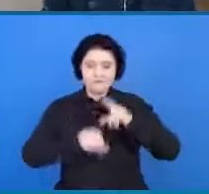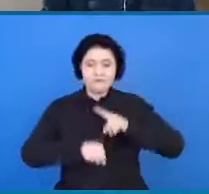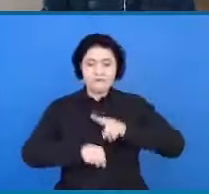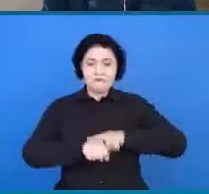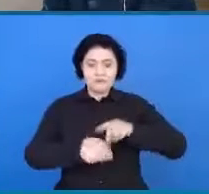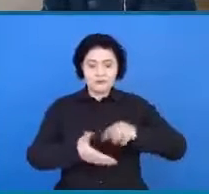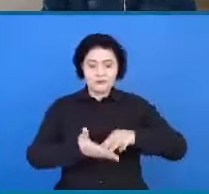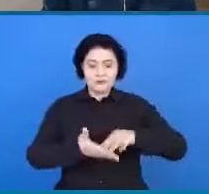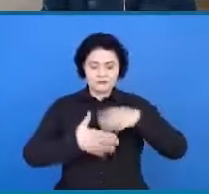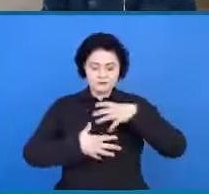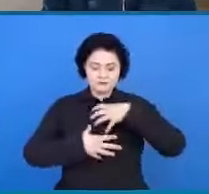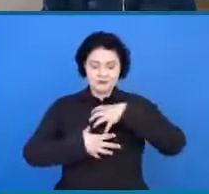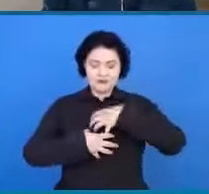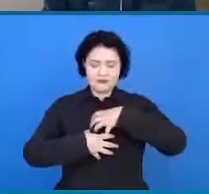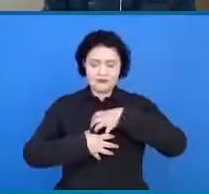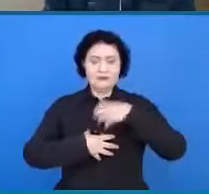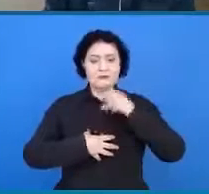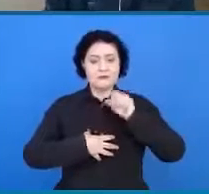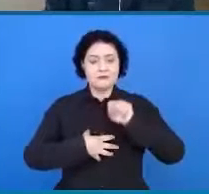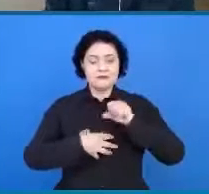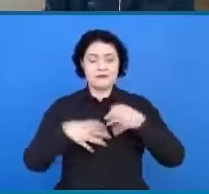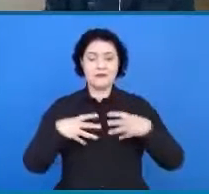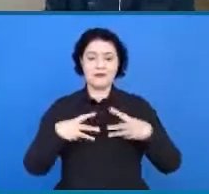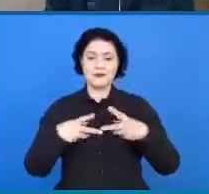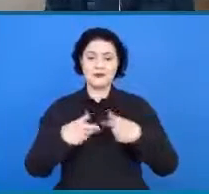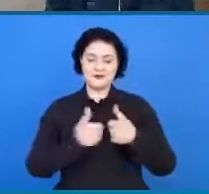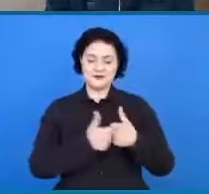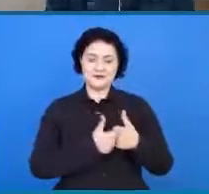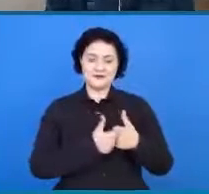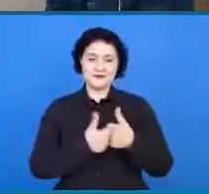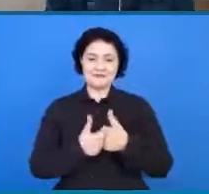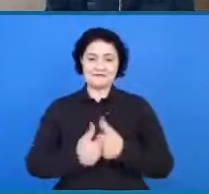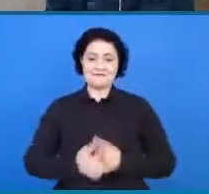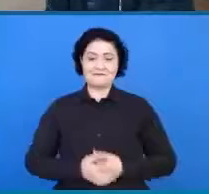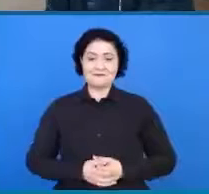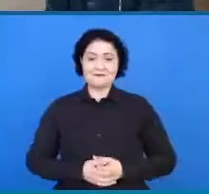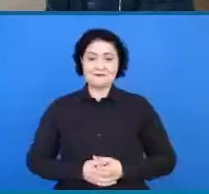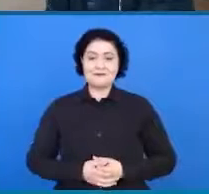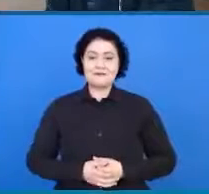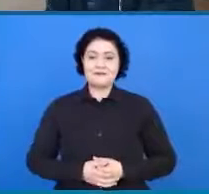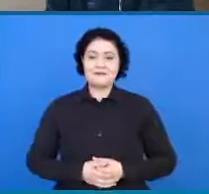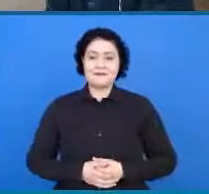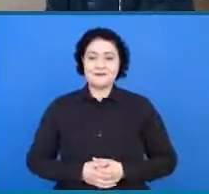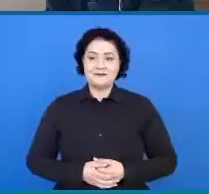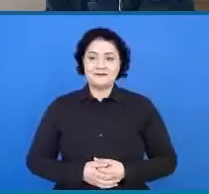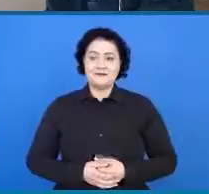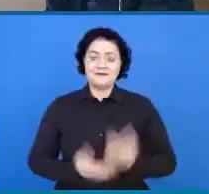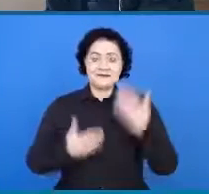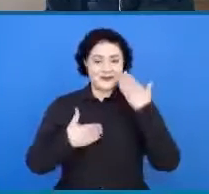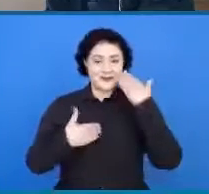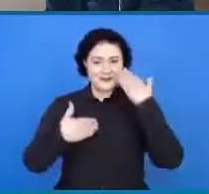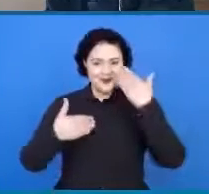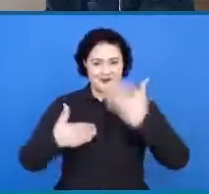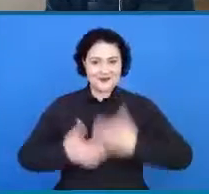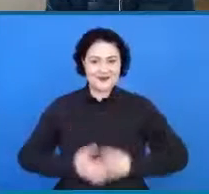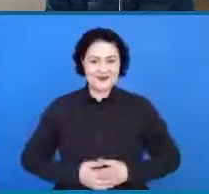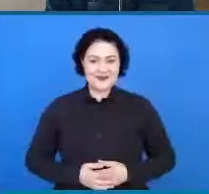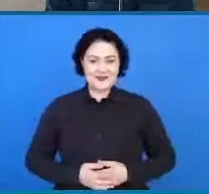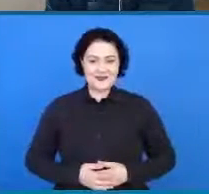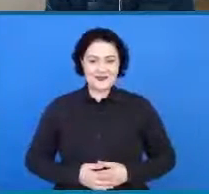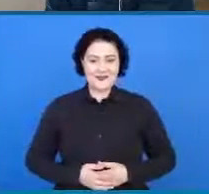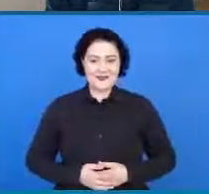mensagem ela me toca profundamente como as todos aqueles que acompanham é isso muito obrigado